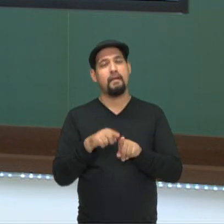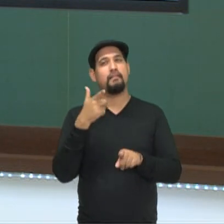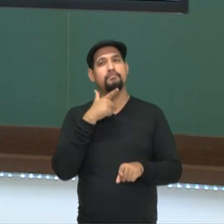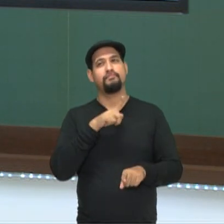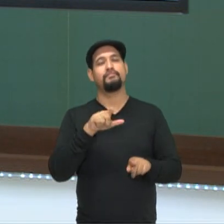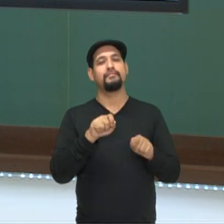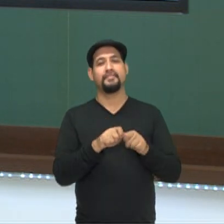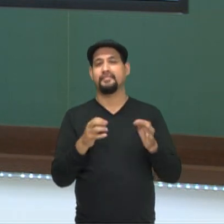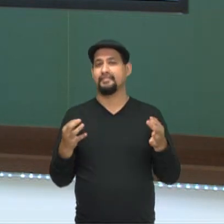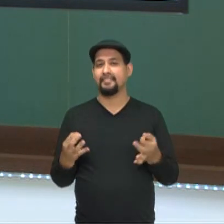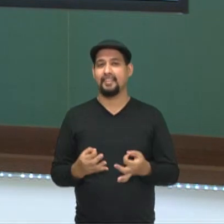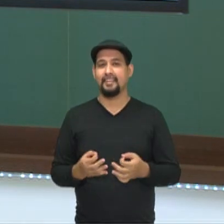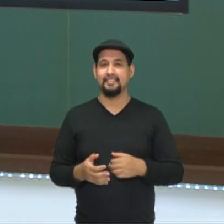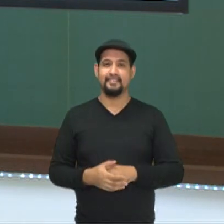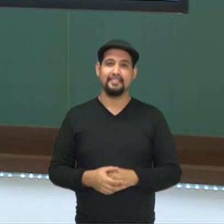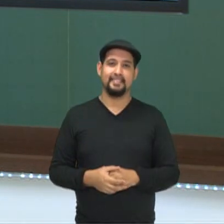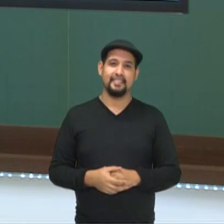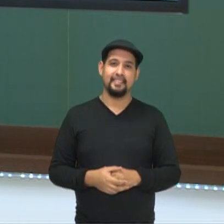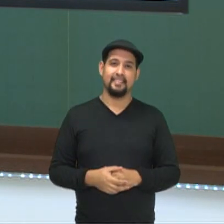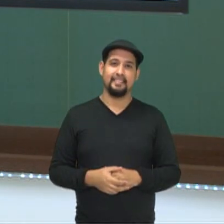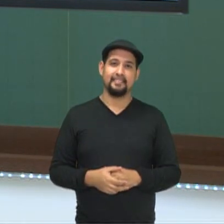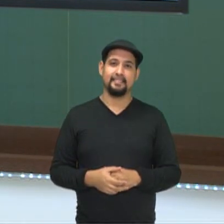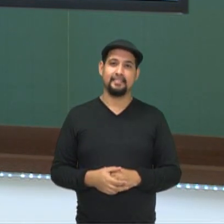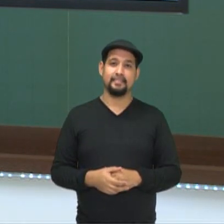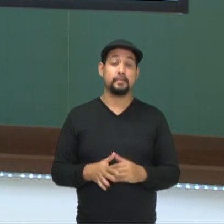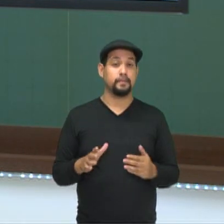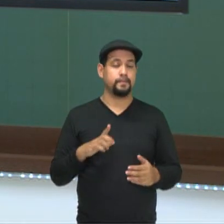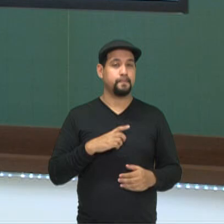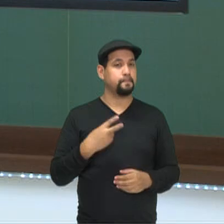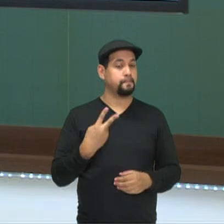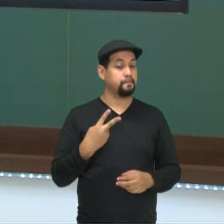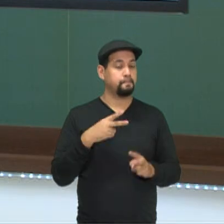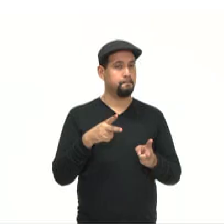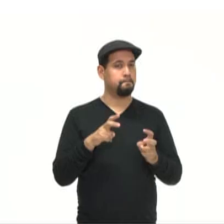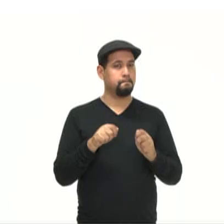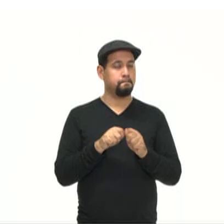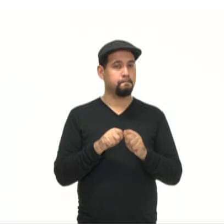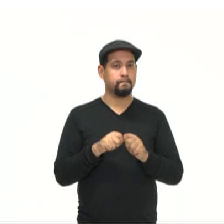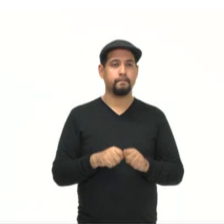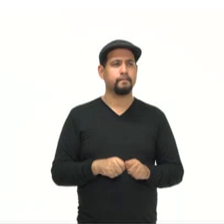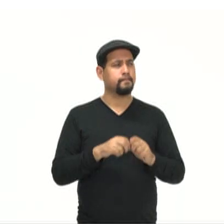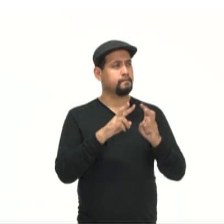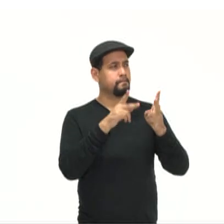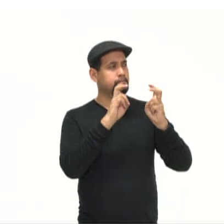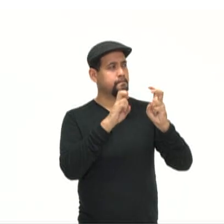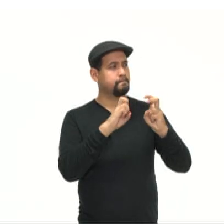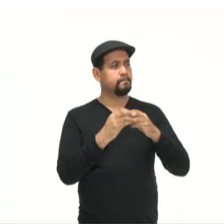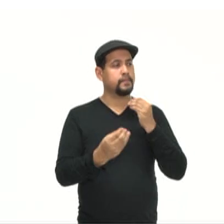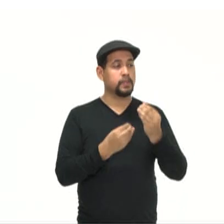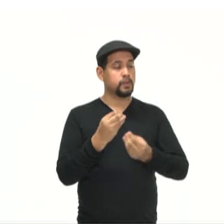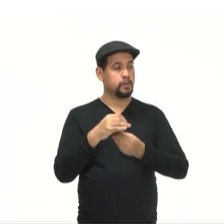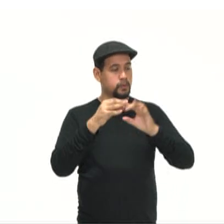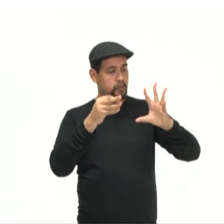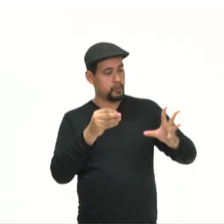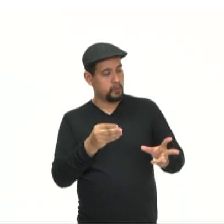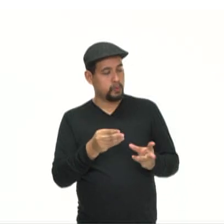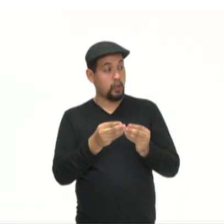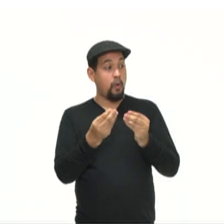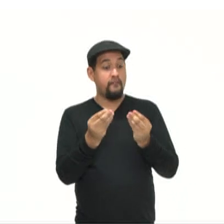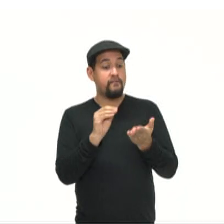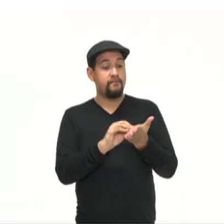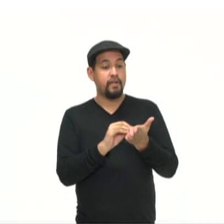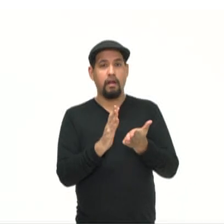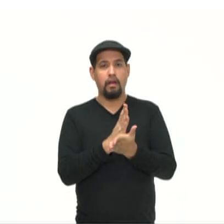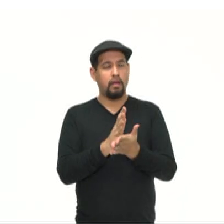tenha conseguido fazer vamos lá então para um segundo tu o identifique como completa ou